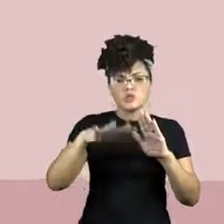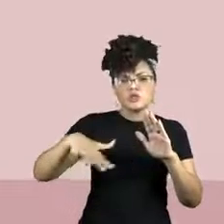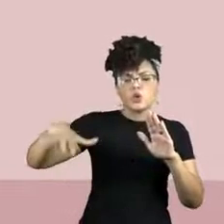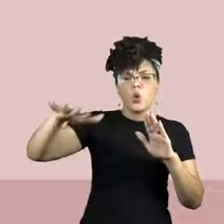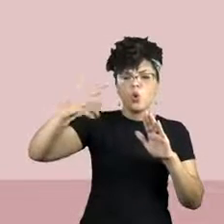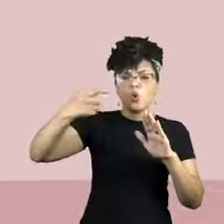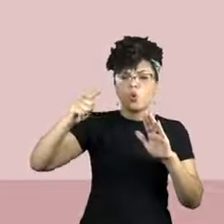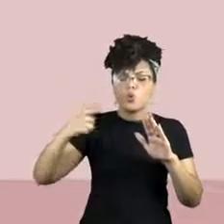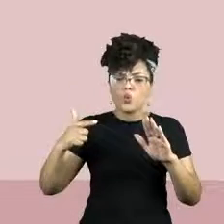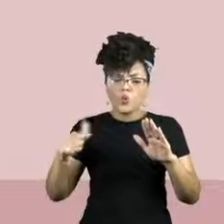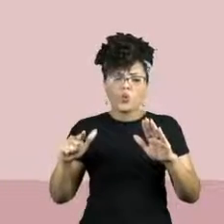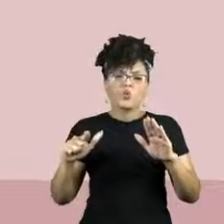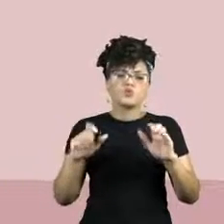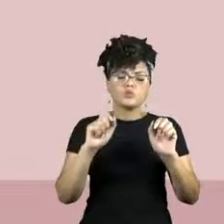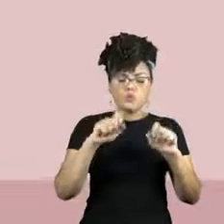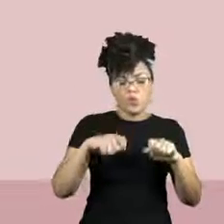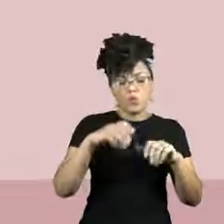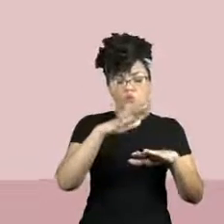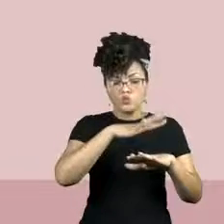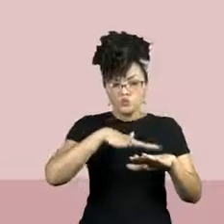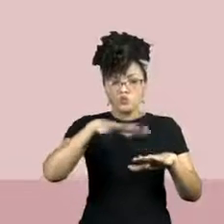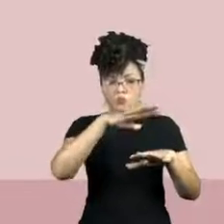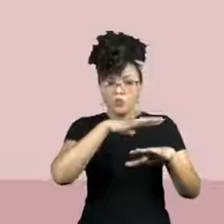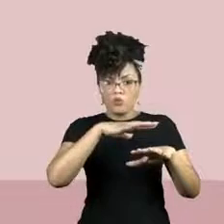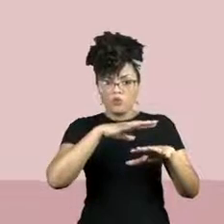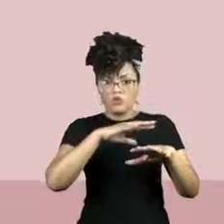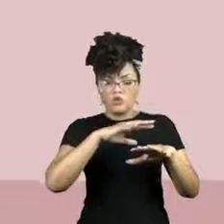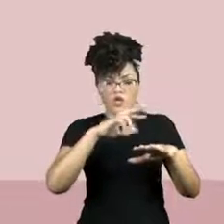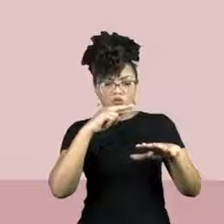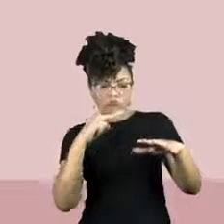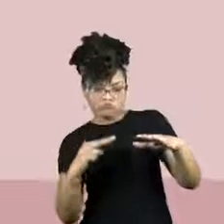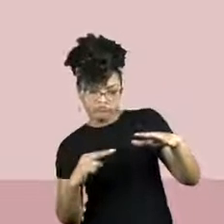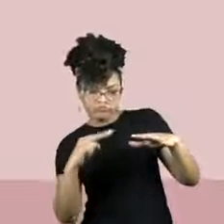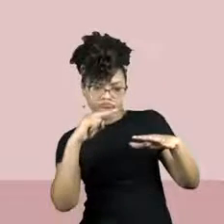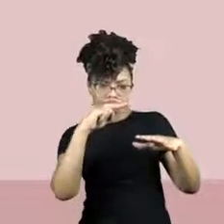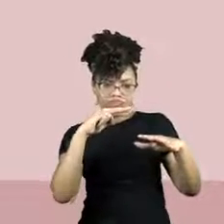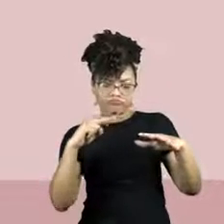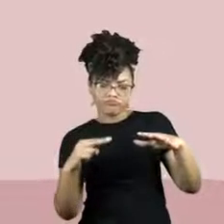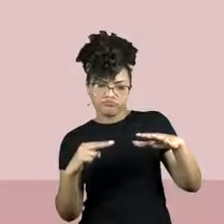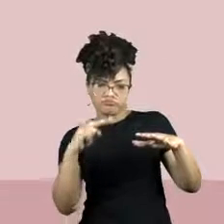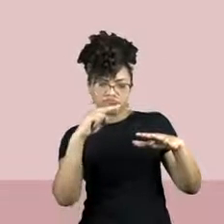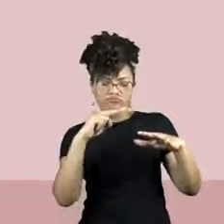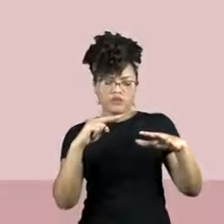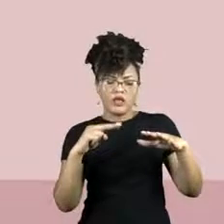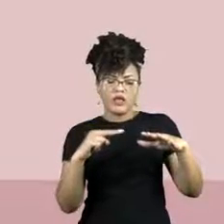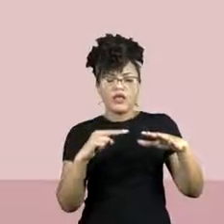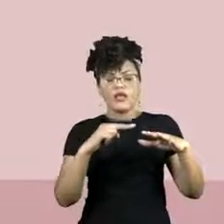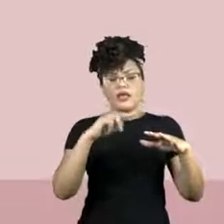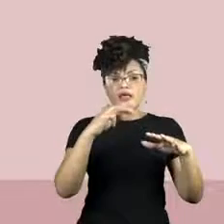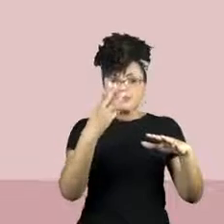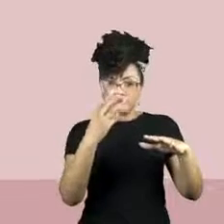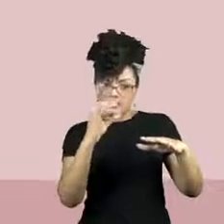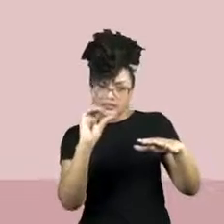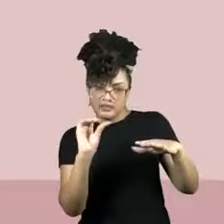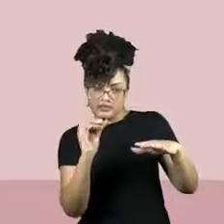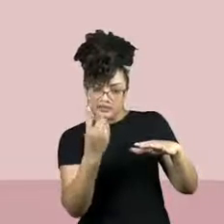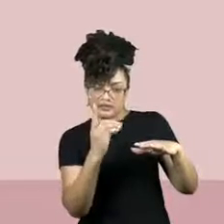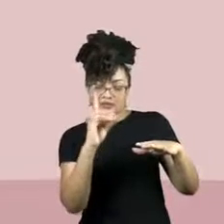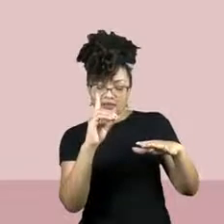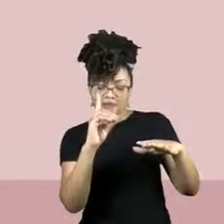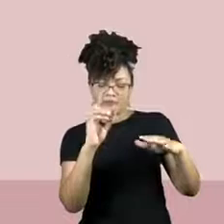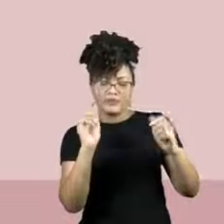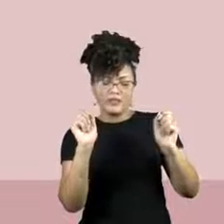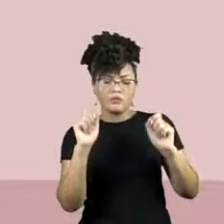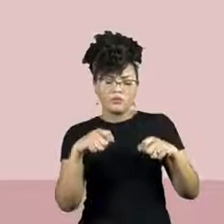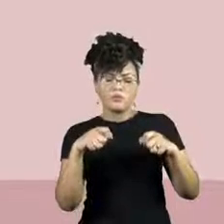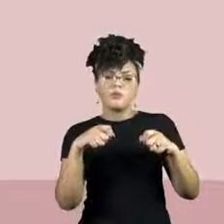modelo tridimensional. Tá? Depois, algumas outras considerações matemáticas que vão envolver o problema como um equilíbrio